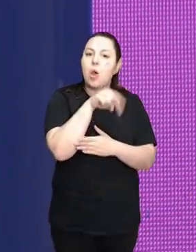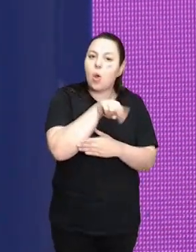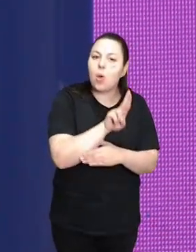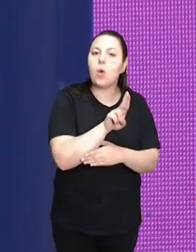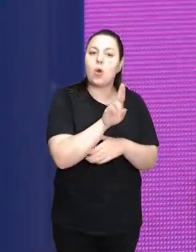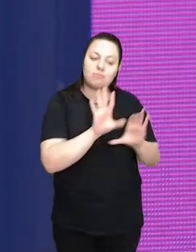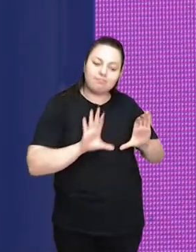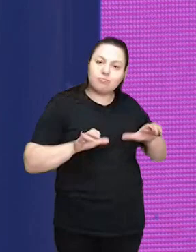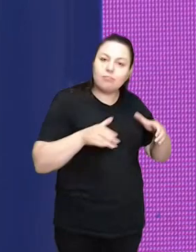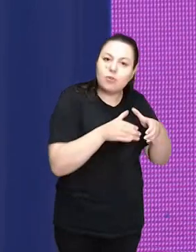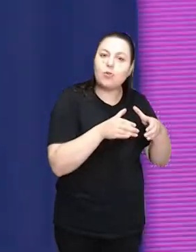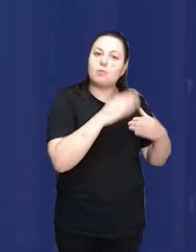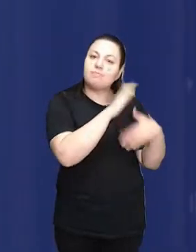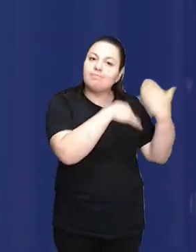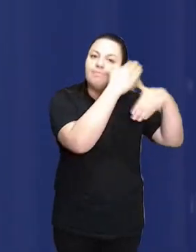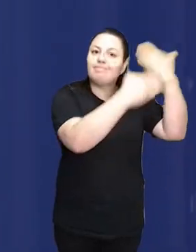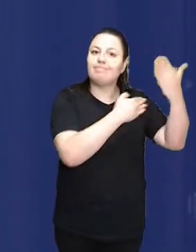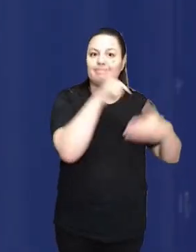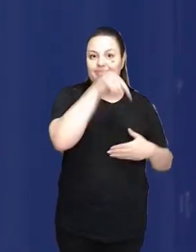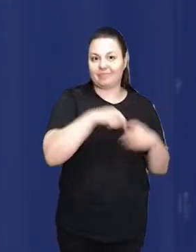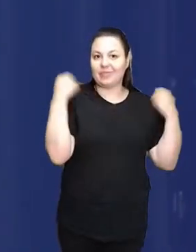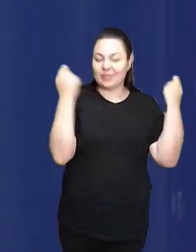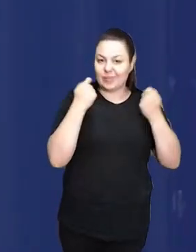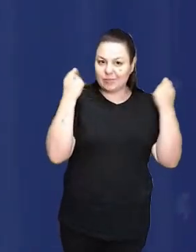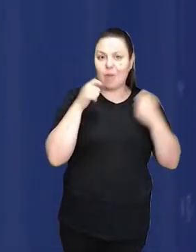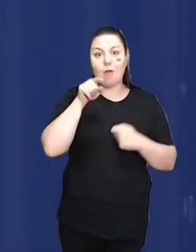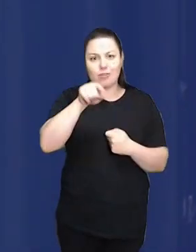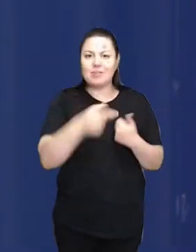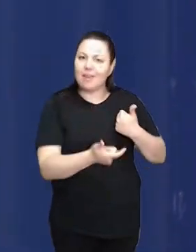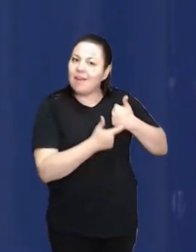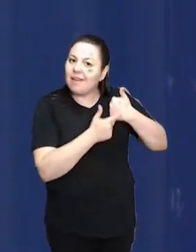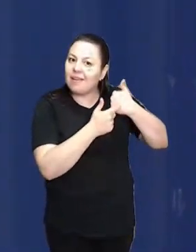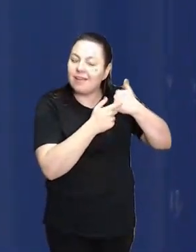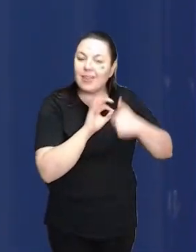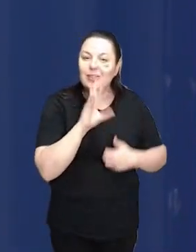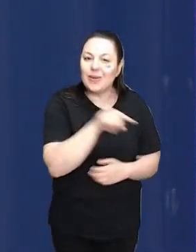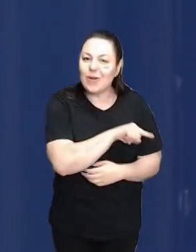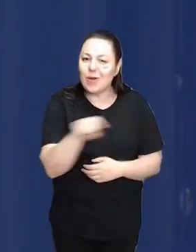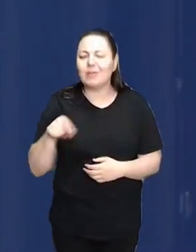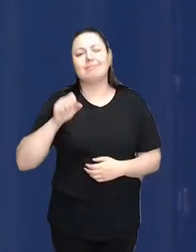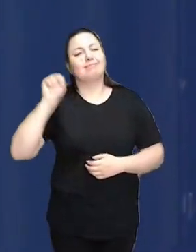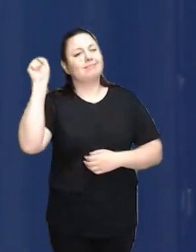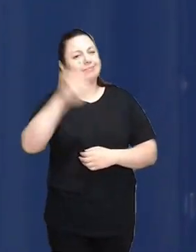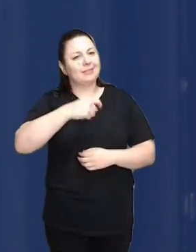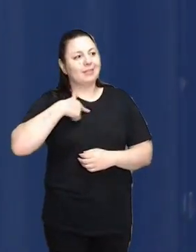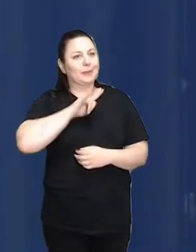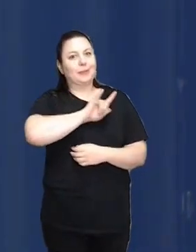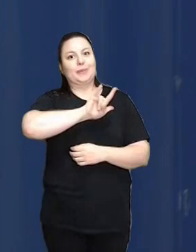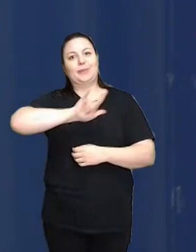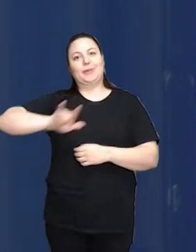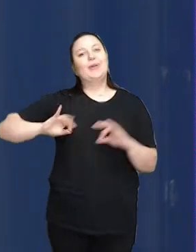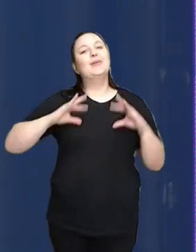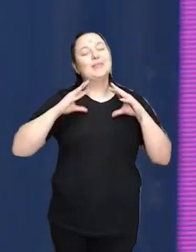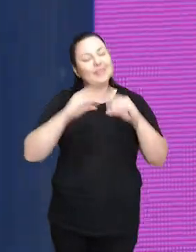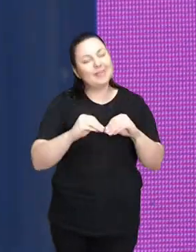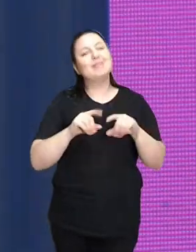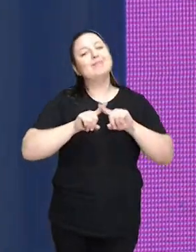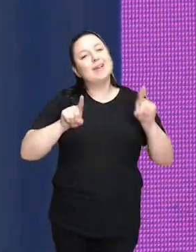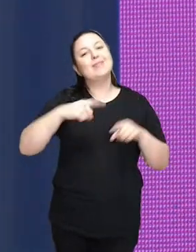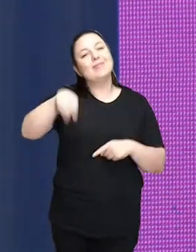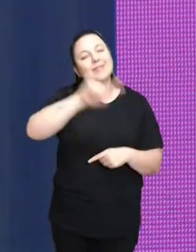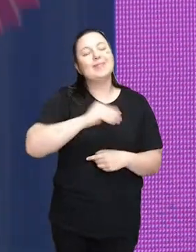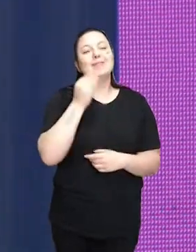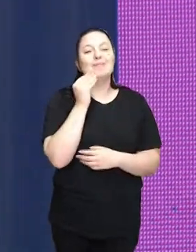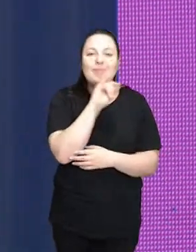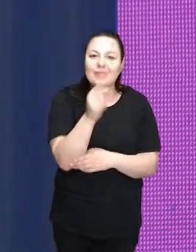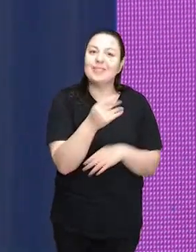Sigam toda essa galera na rede social, porque assim, eu sou muito fã, babo, sigo, compartilho e curto. Eles são muito incríveis,